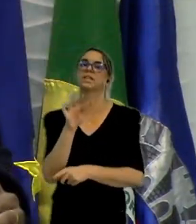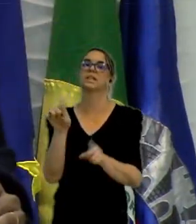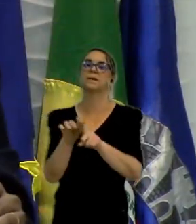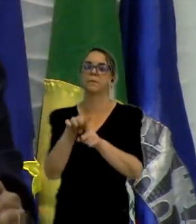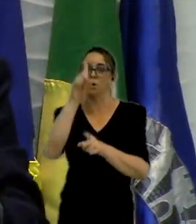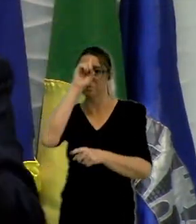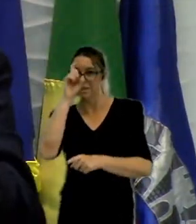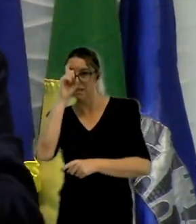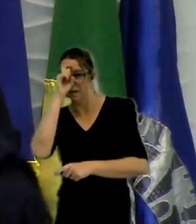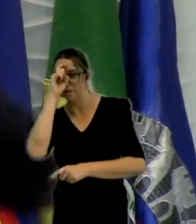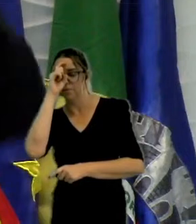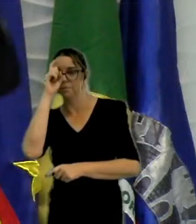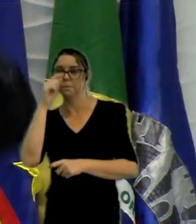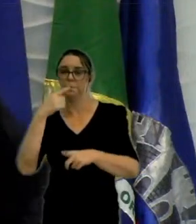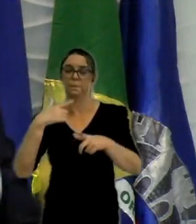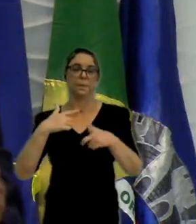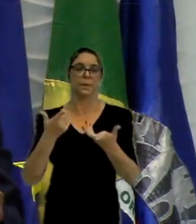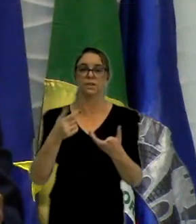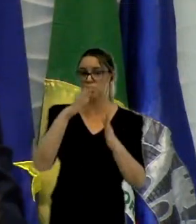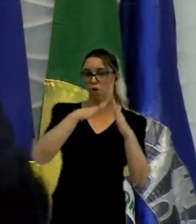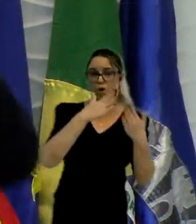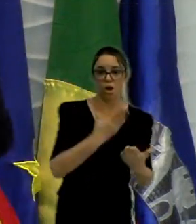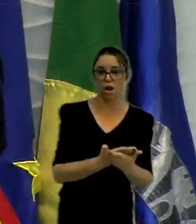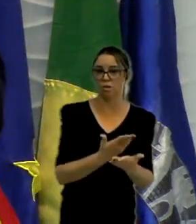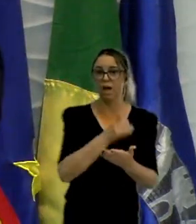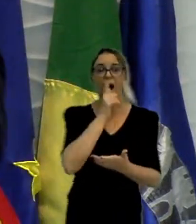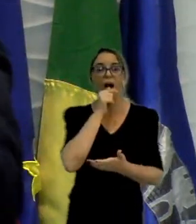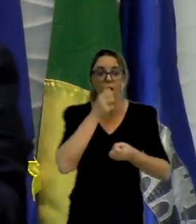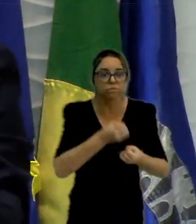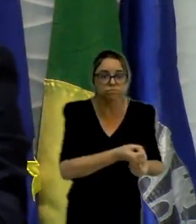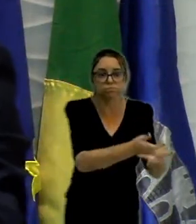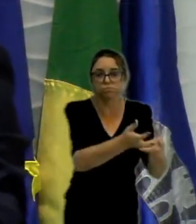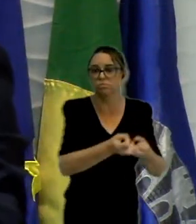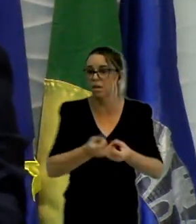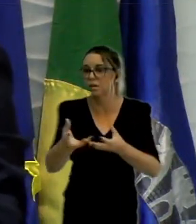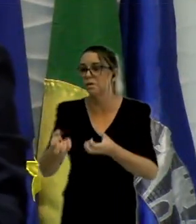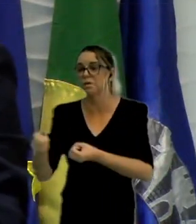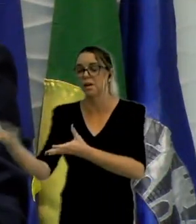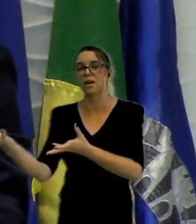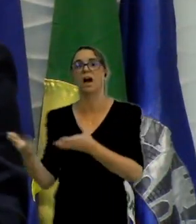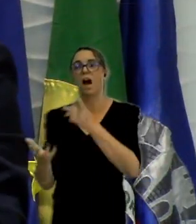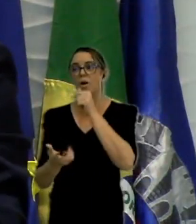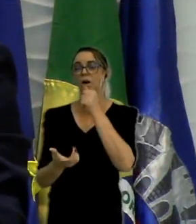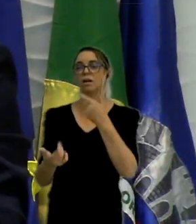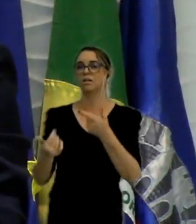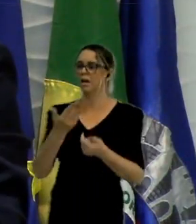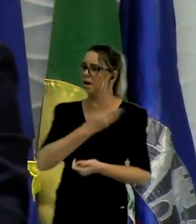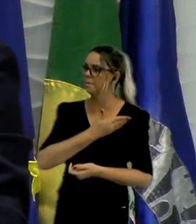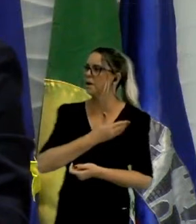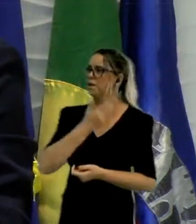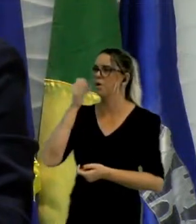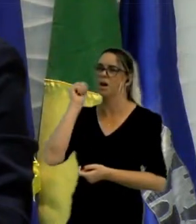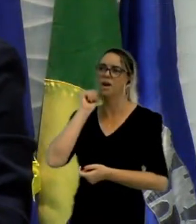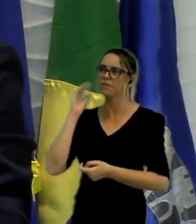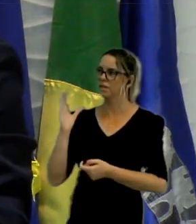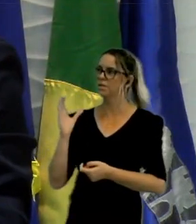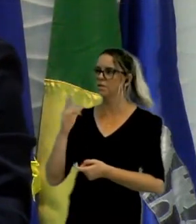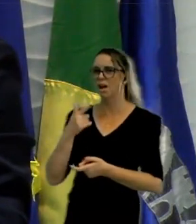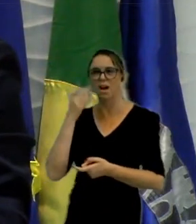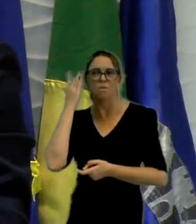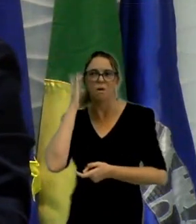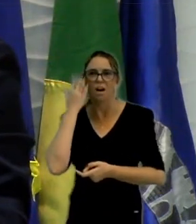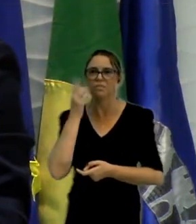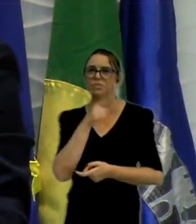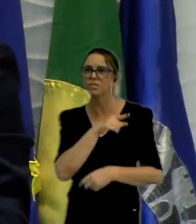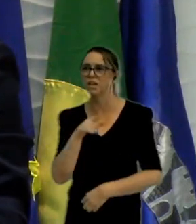hospital, tem que servir as escolas, tem que colocar água, colega Avanildo. Agora eu acho que vocês estão